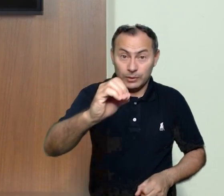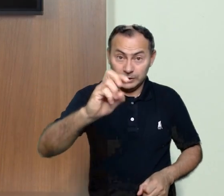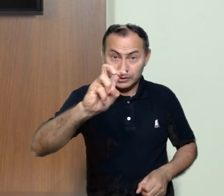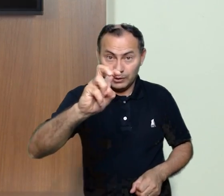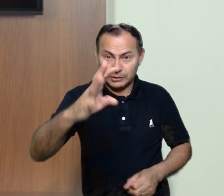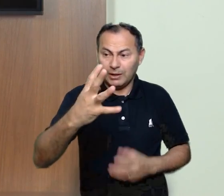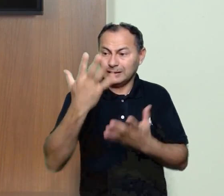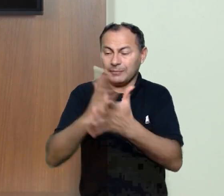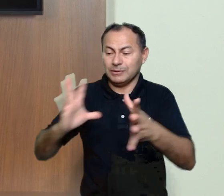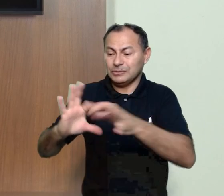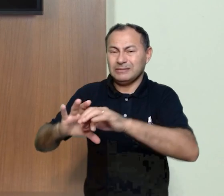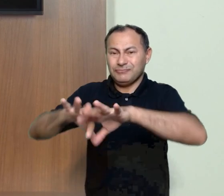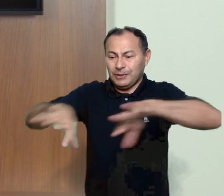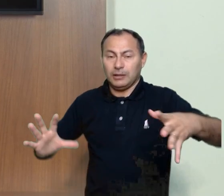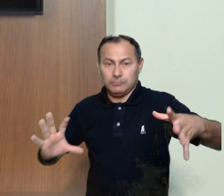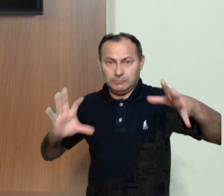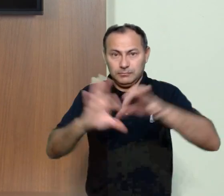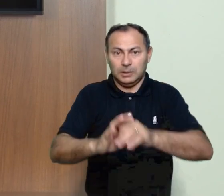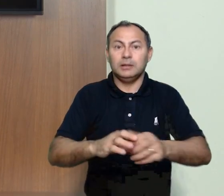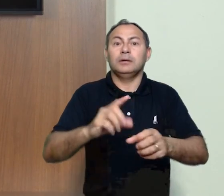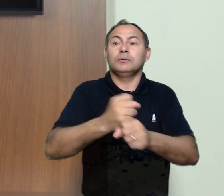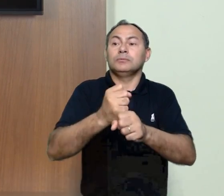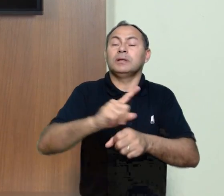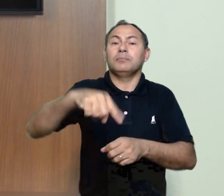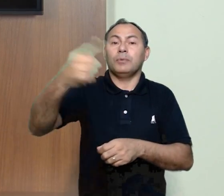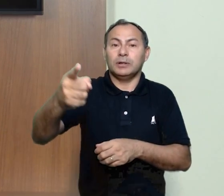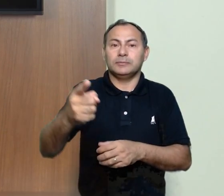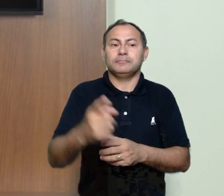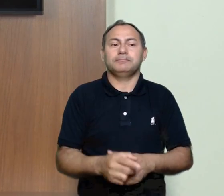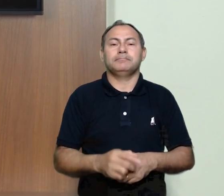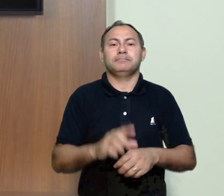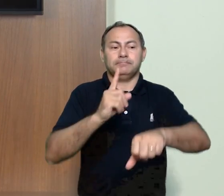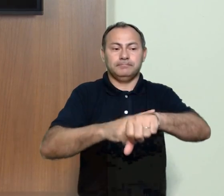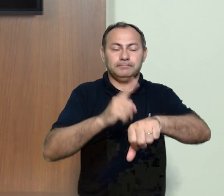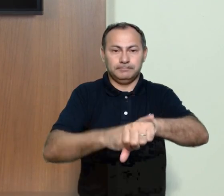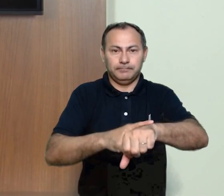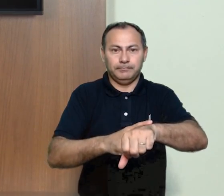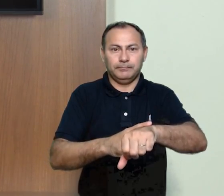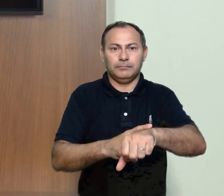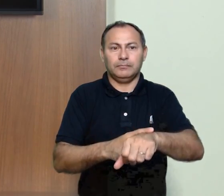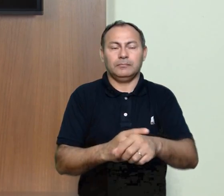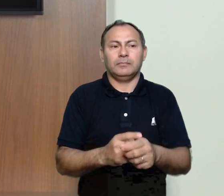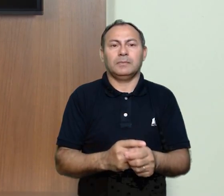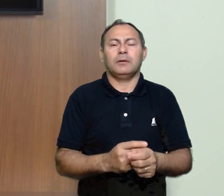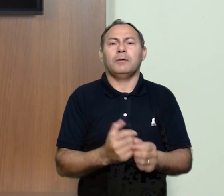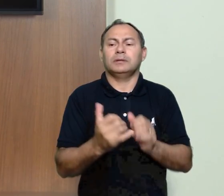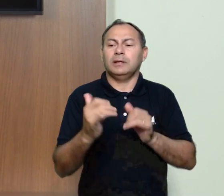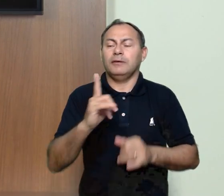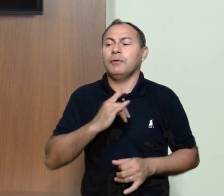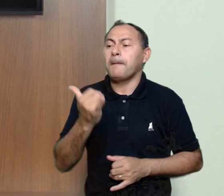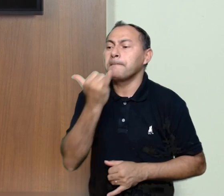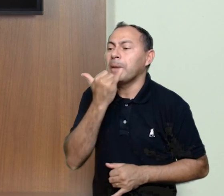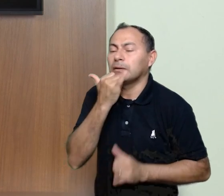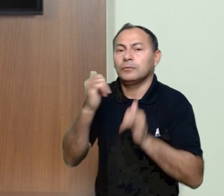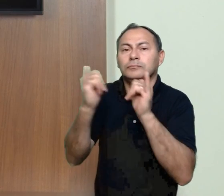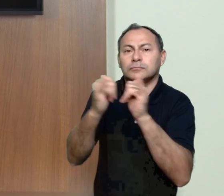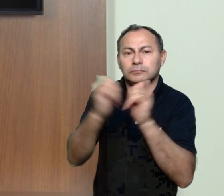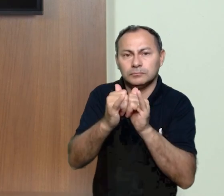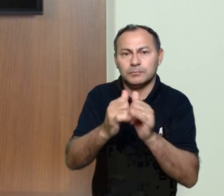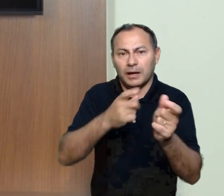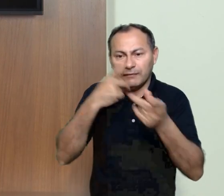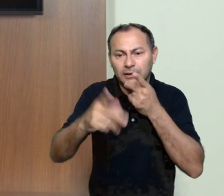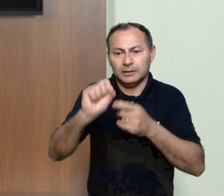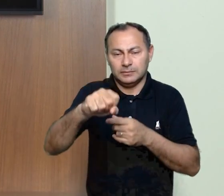1054. Tanto tempo depois, nesse momento, um perdão, vamos